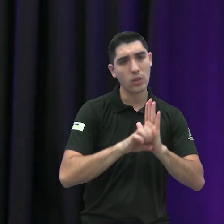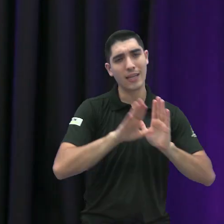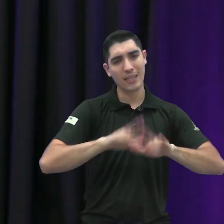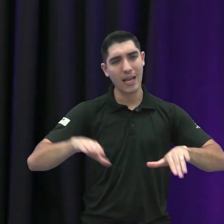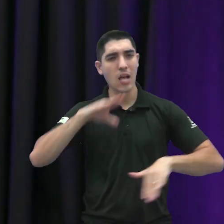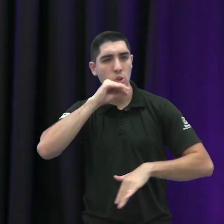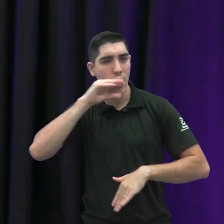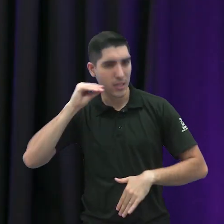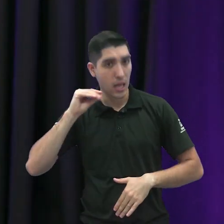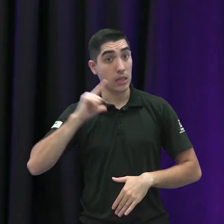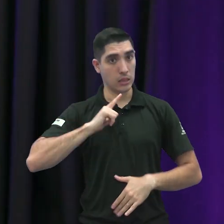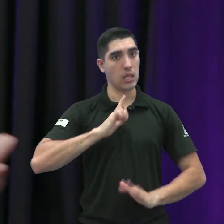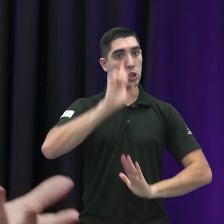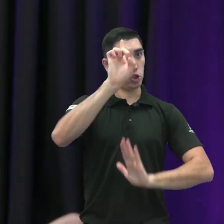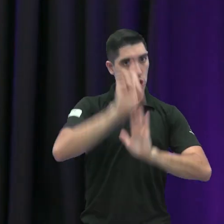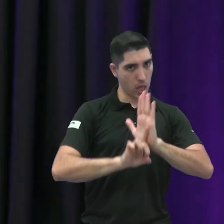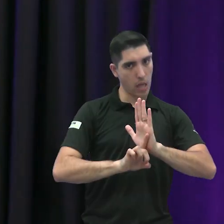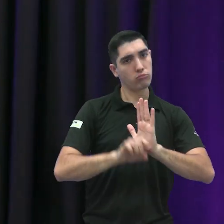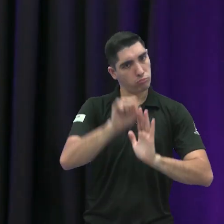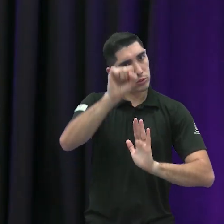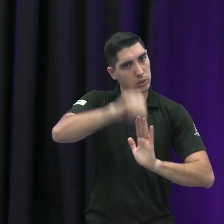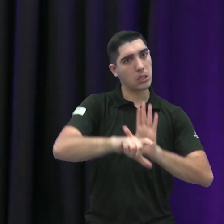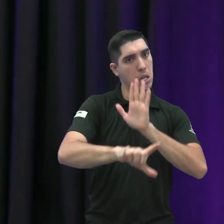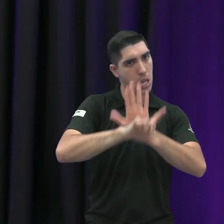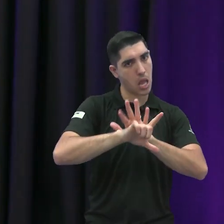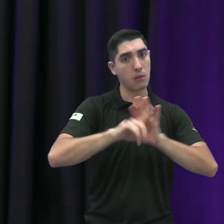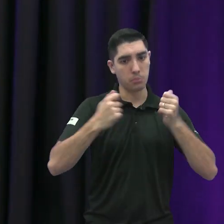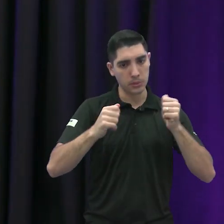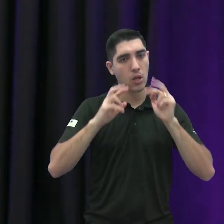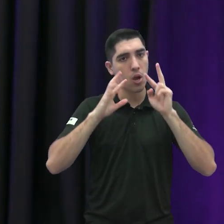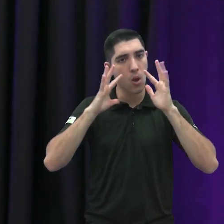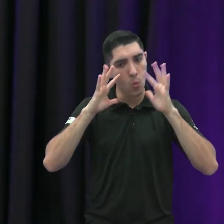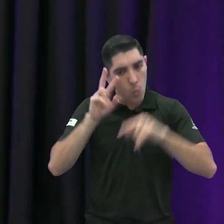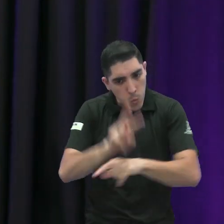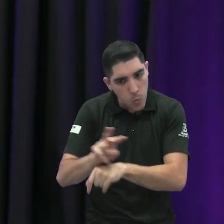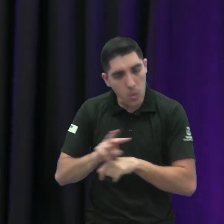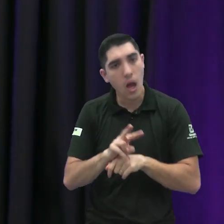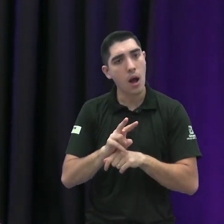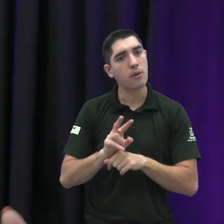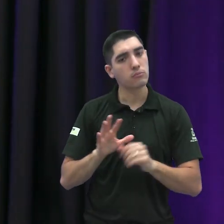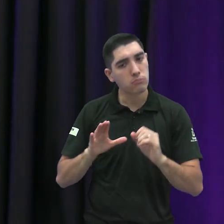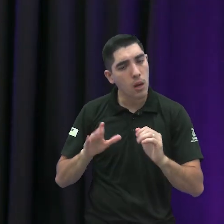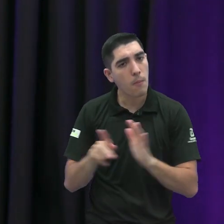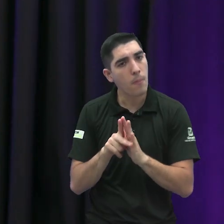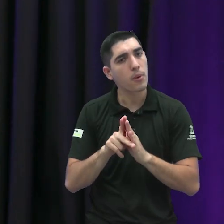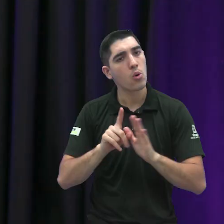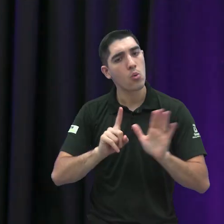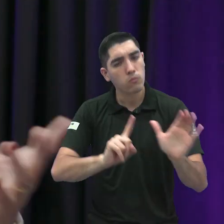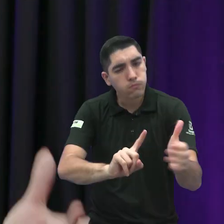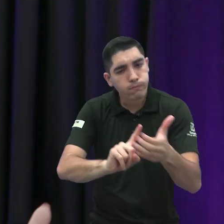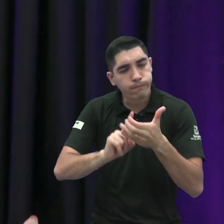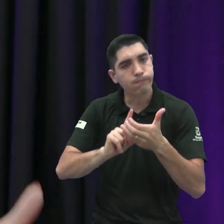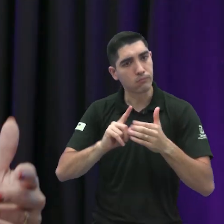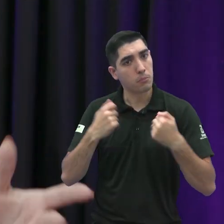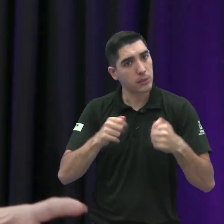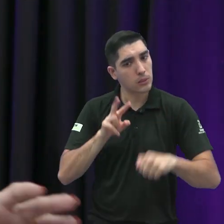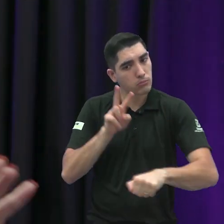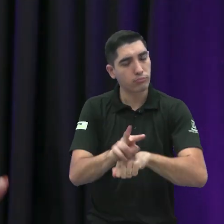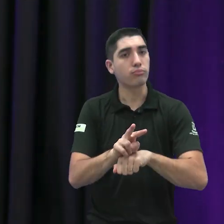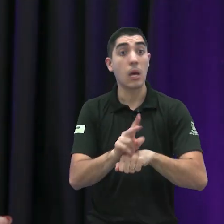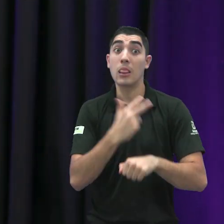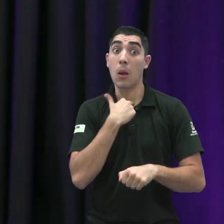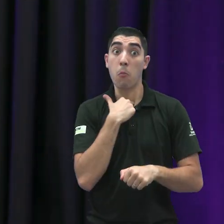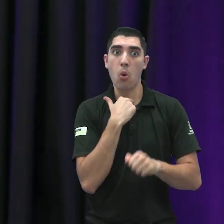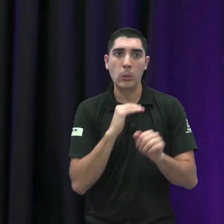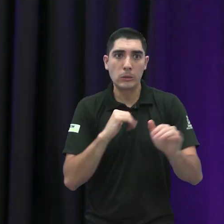sobre os direitos. As crianças e os adolescentes precisam ser cuidados, supervisionados, né? Protegidos sim, não super protegidos, mas